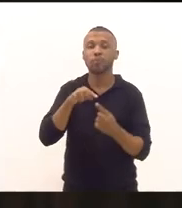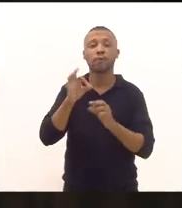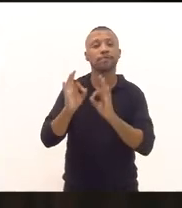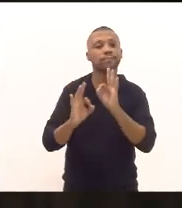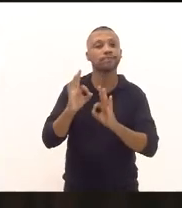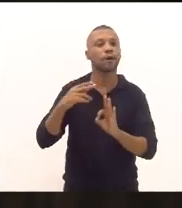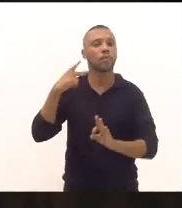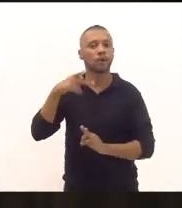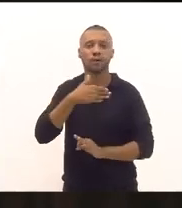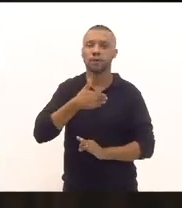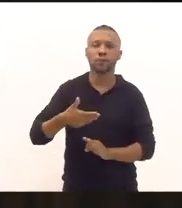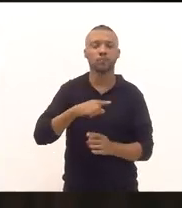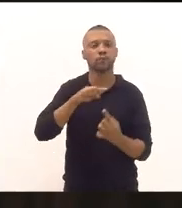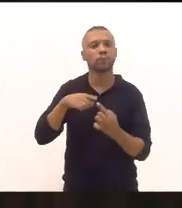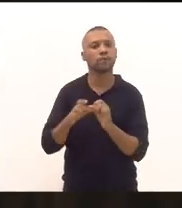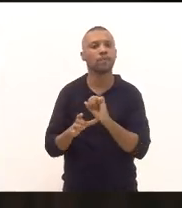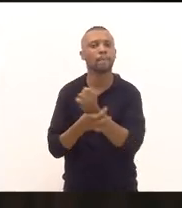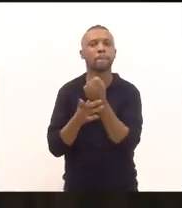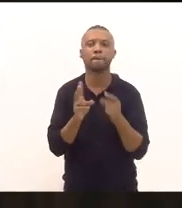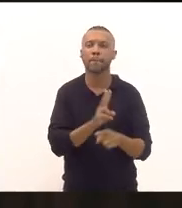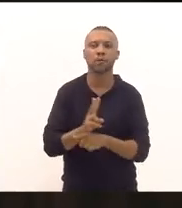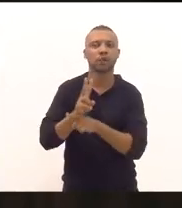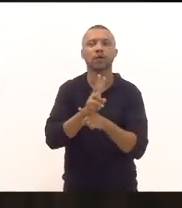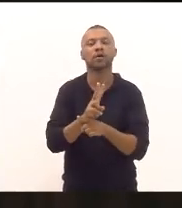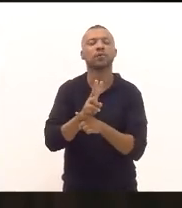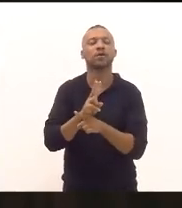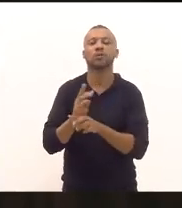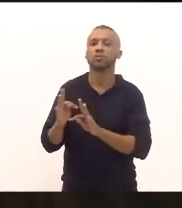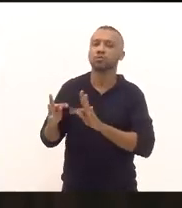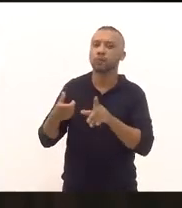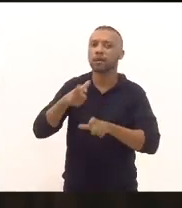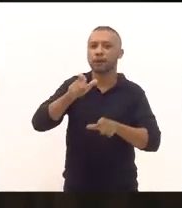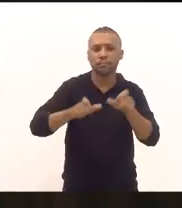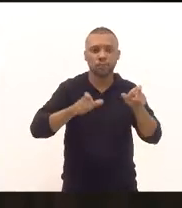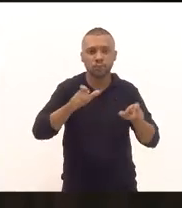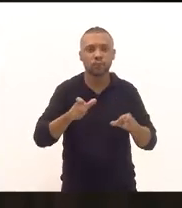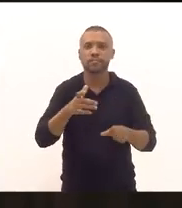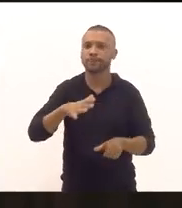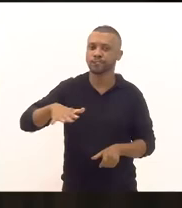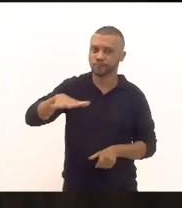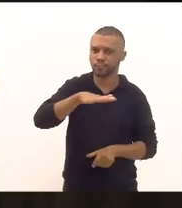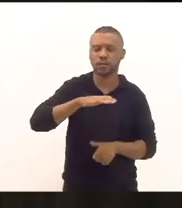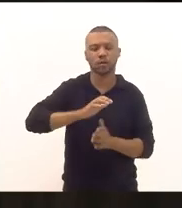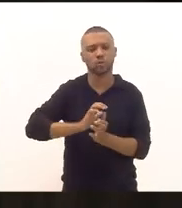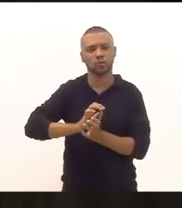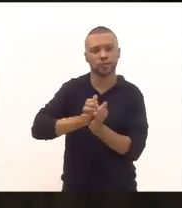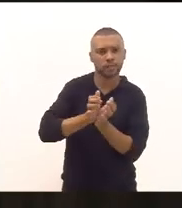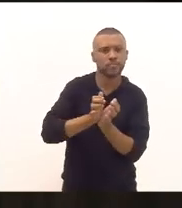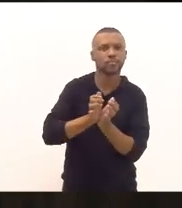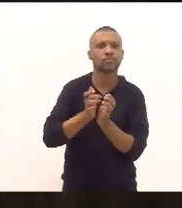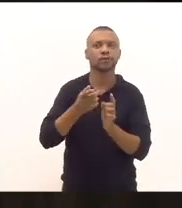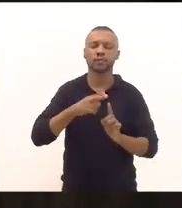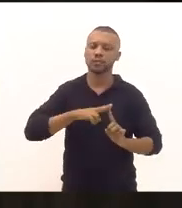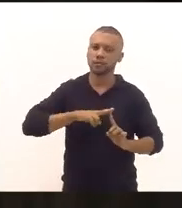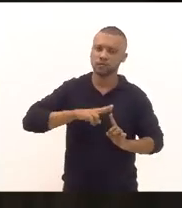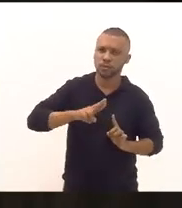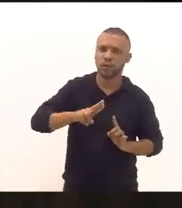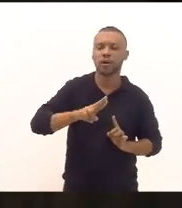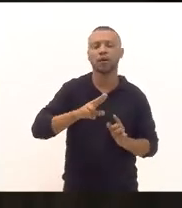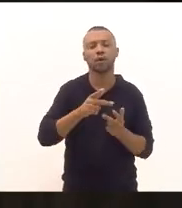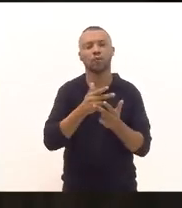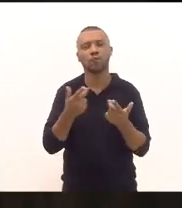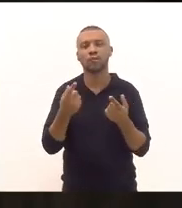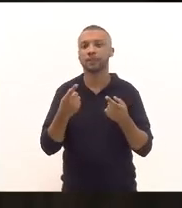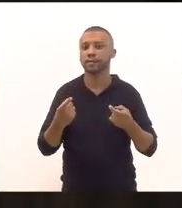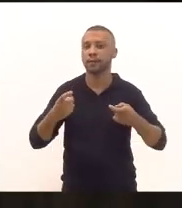públicas que protejam todos aqueles e aquelas no racismo racismo religioso E aí